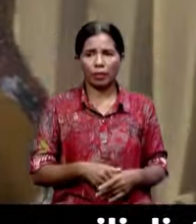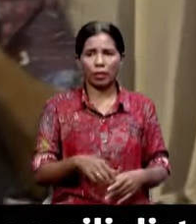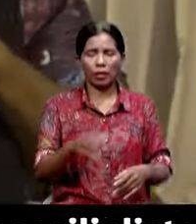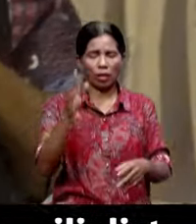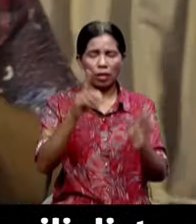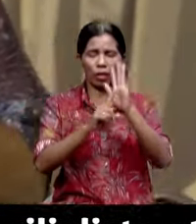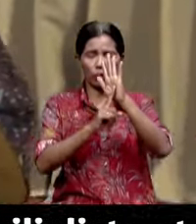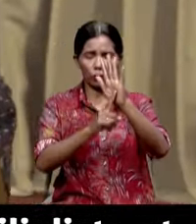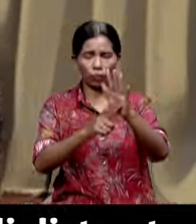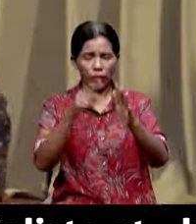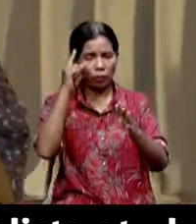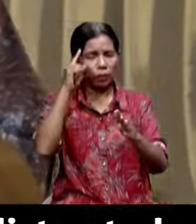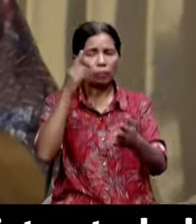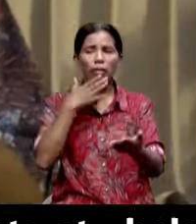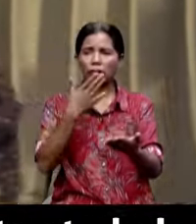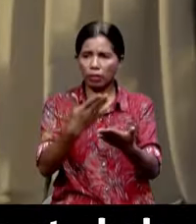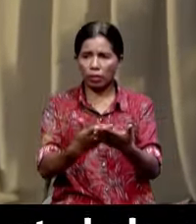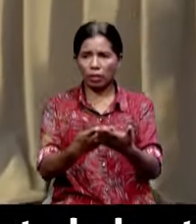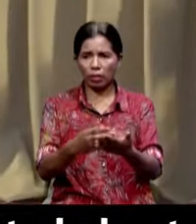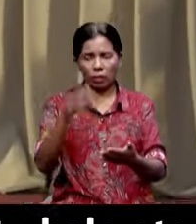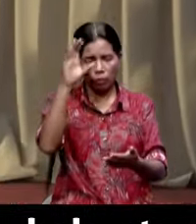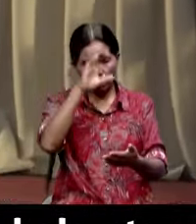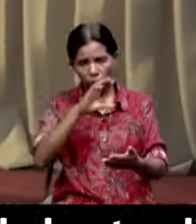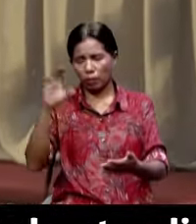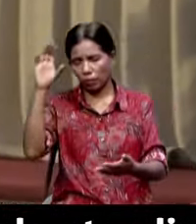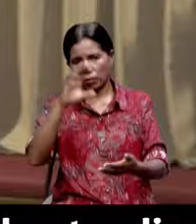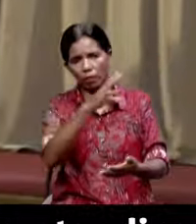raciocínio não é capaz. Depois um bocadinho, um